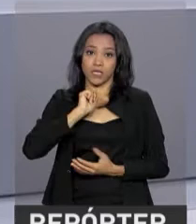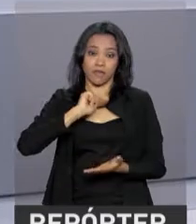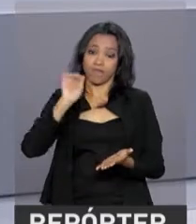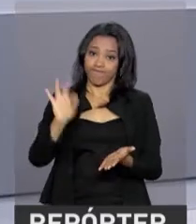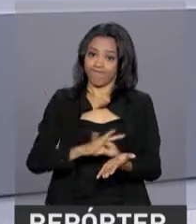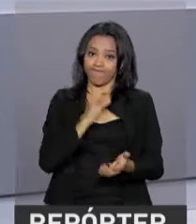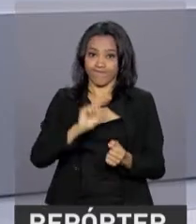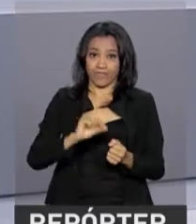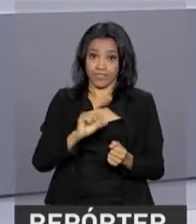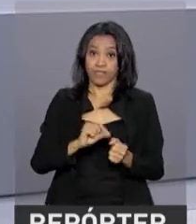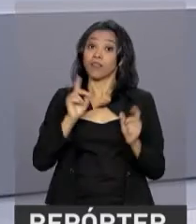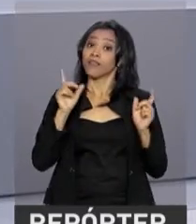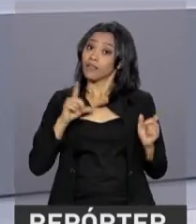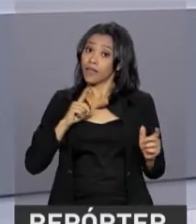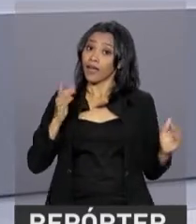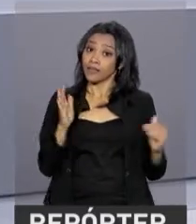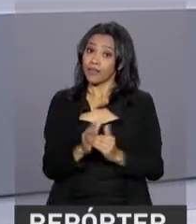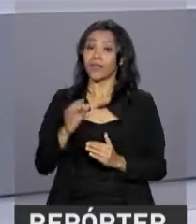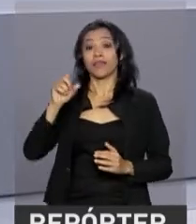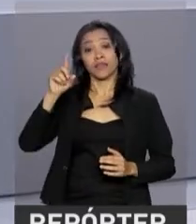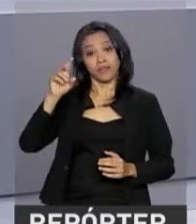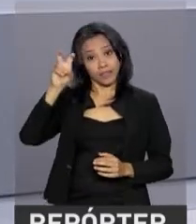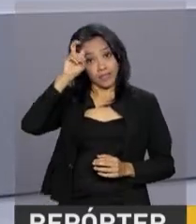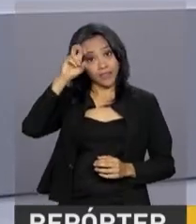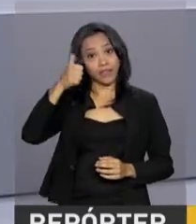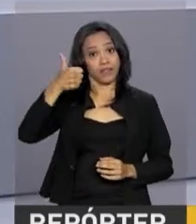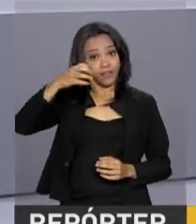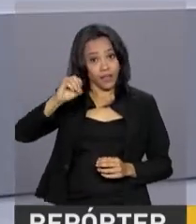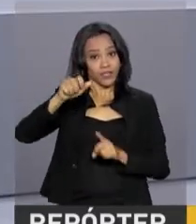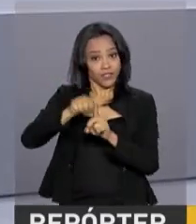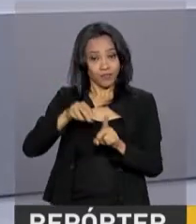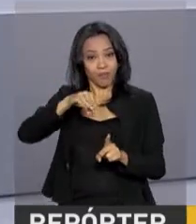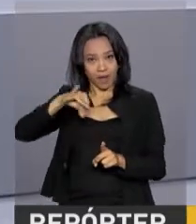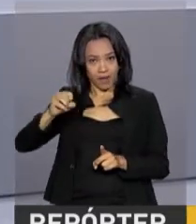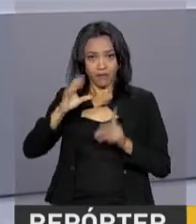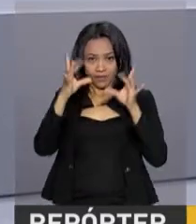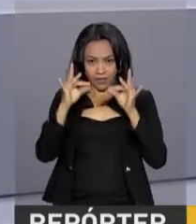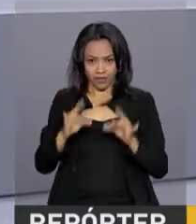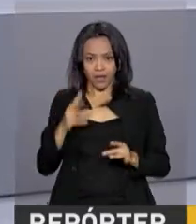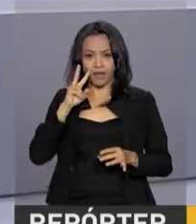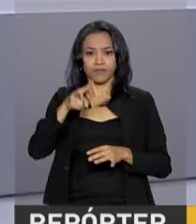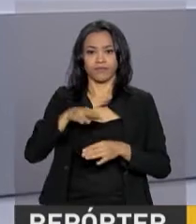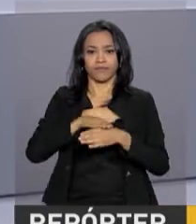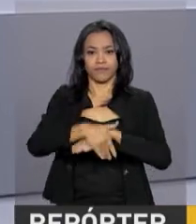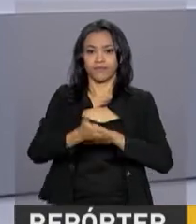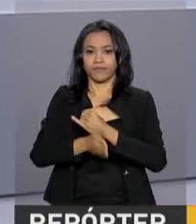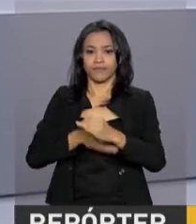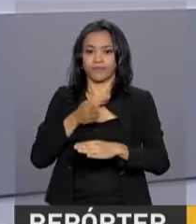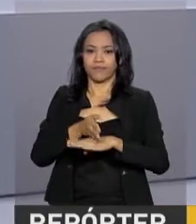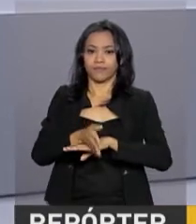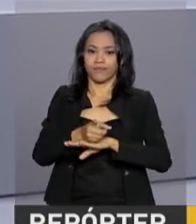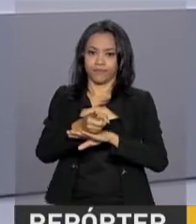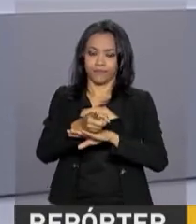processo tem até quinta feira 10 de maio os detalhes estão insiste e és